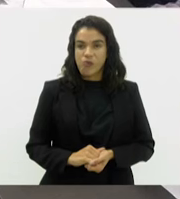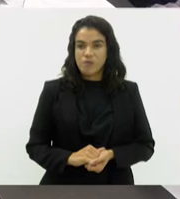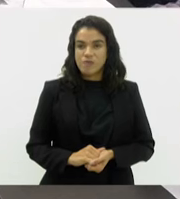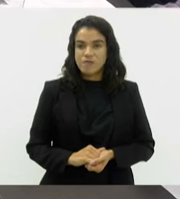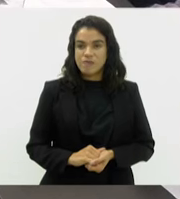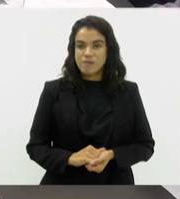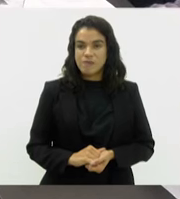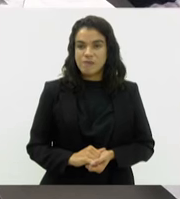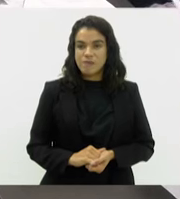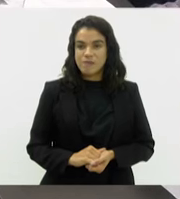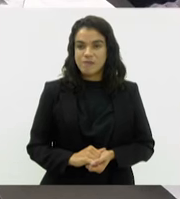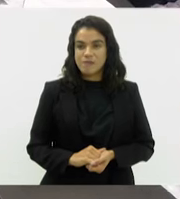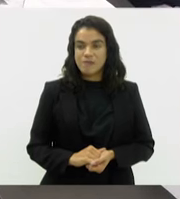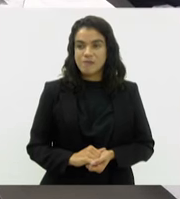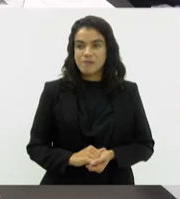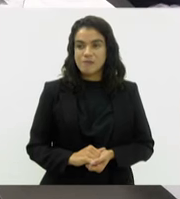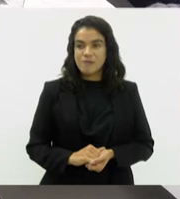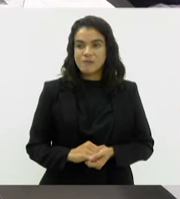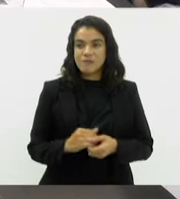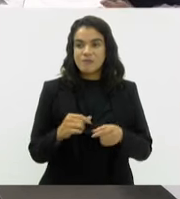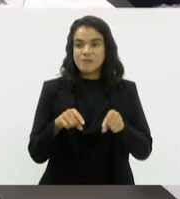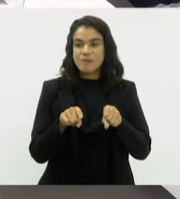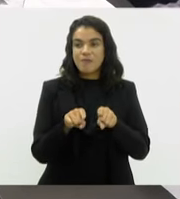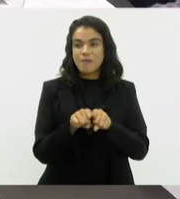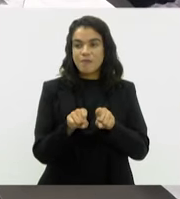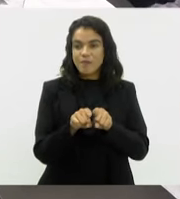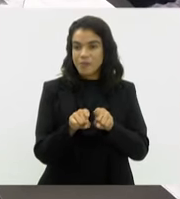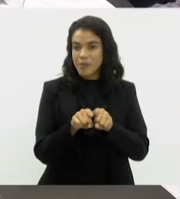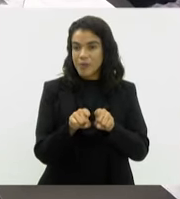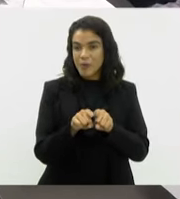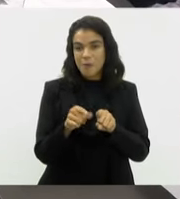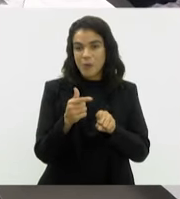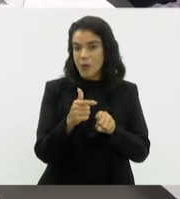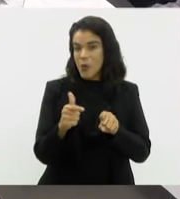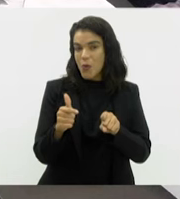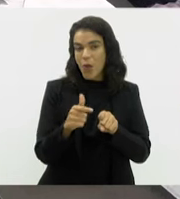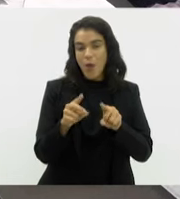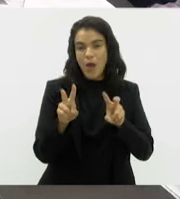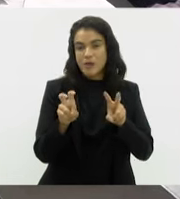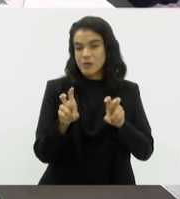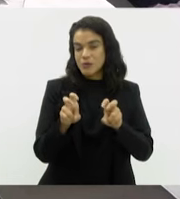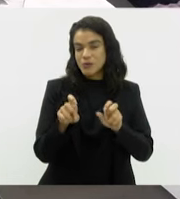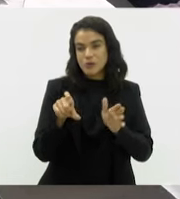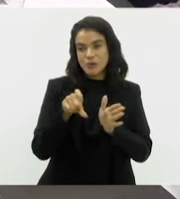E também não é também matéria tributária. E né? Também não é matéria tributária e é uma